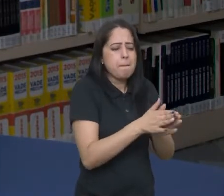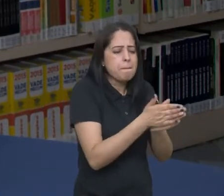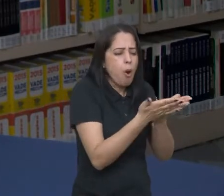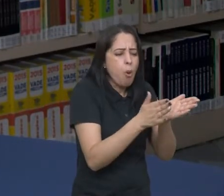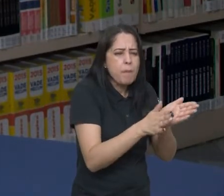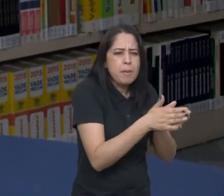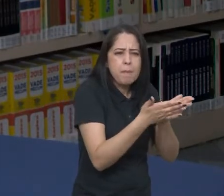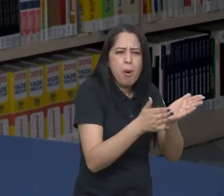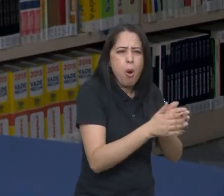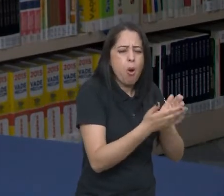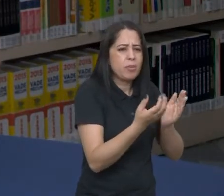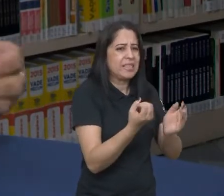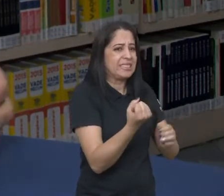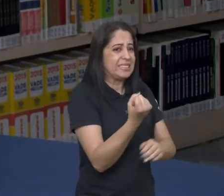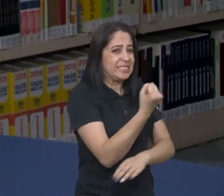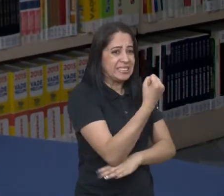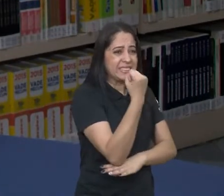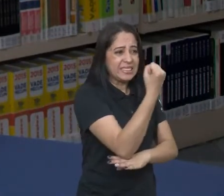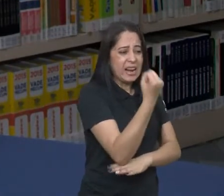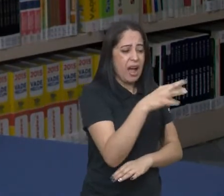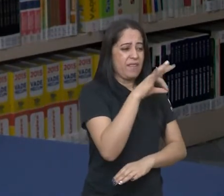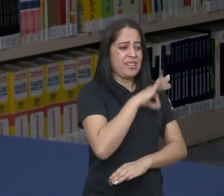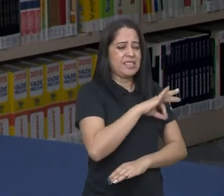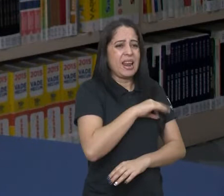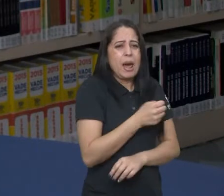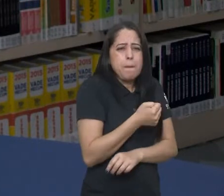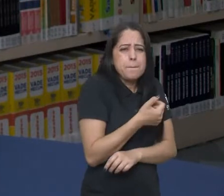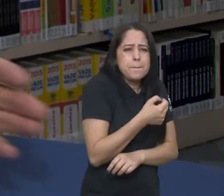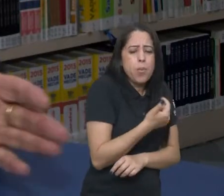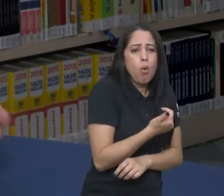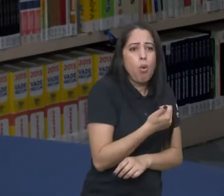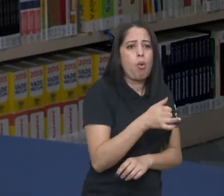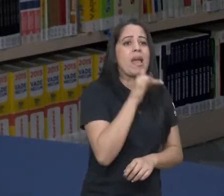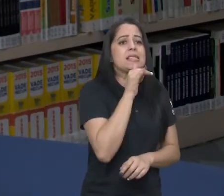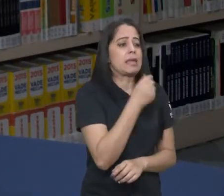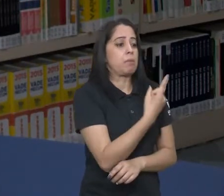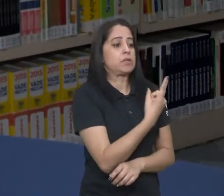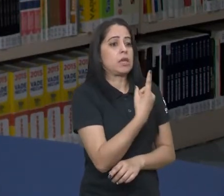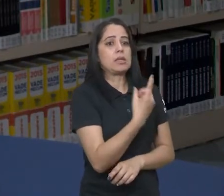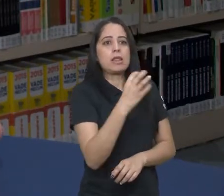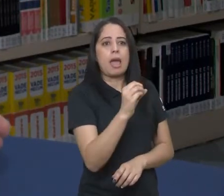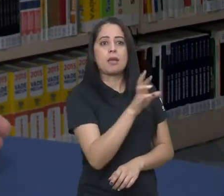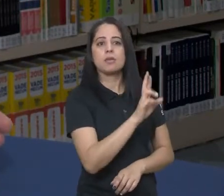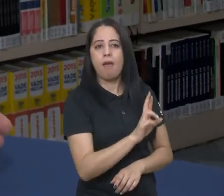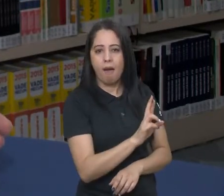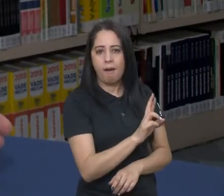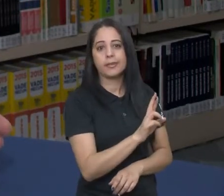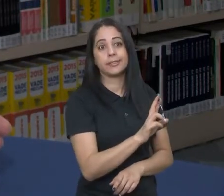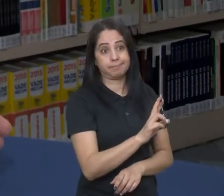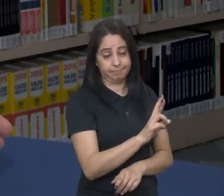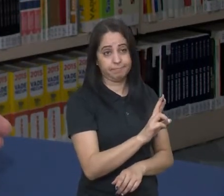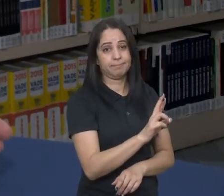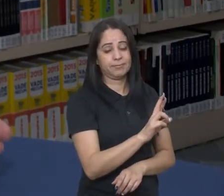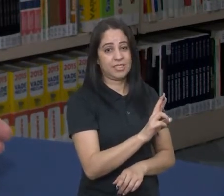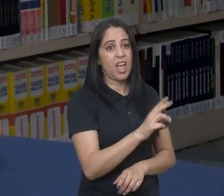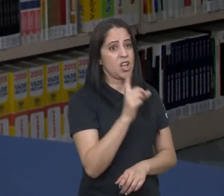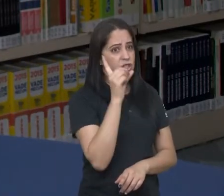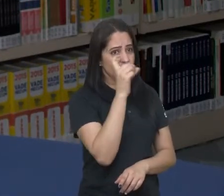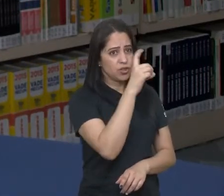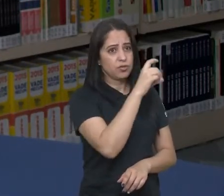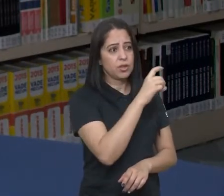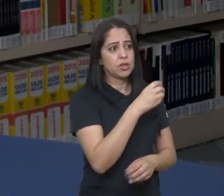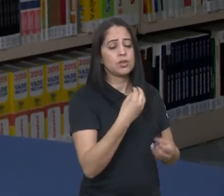extrema pobreza, que tem uma renda per capita aí de R$110 por mês. Então,